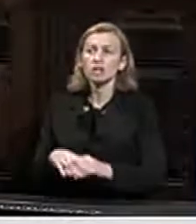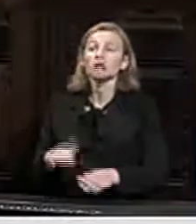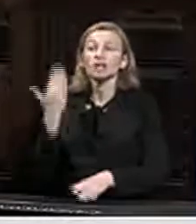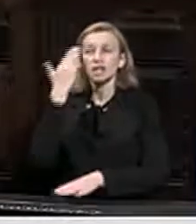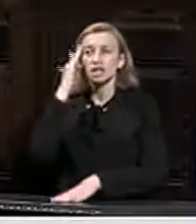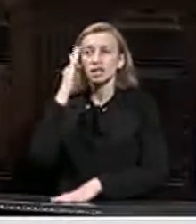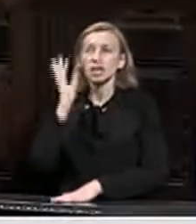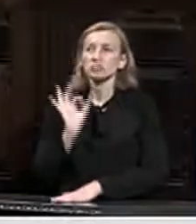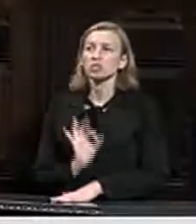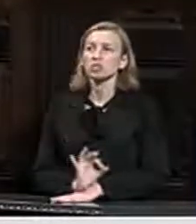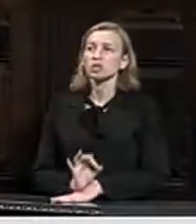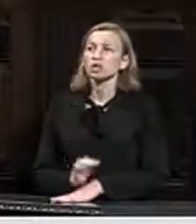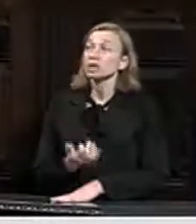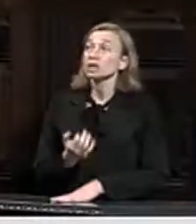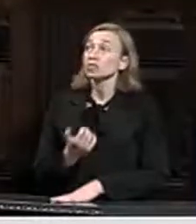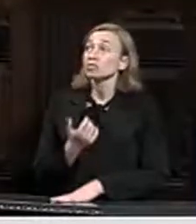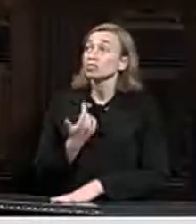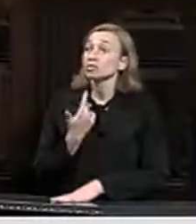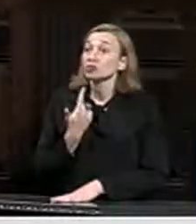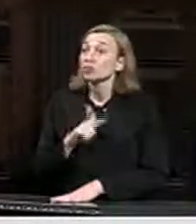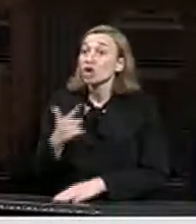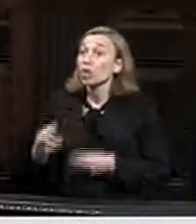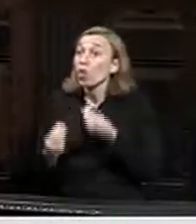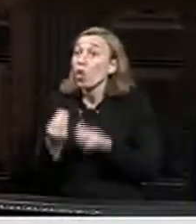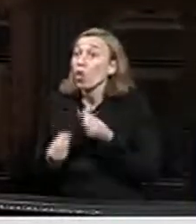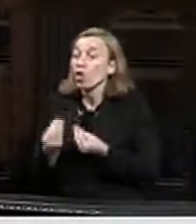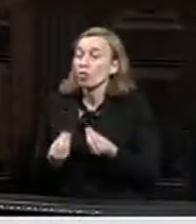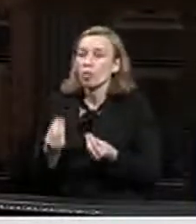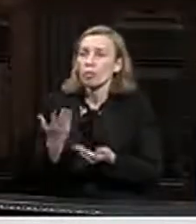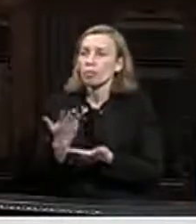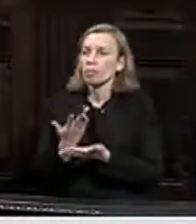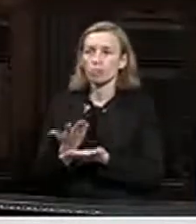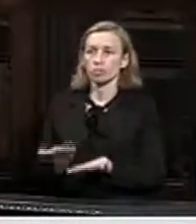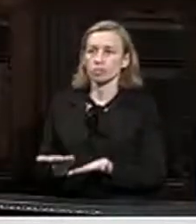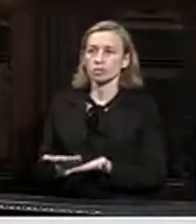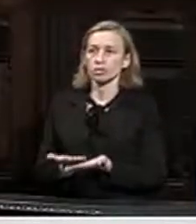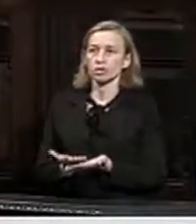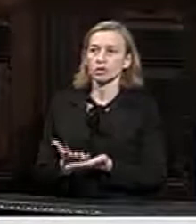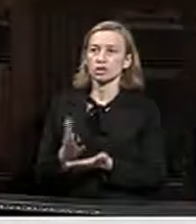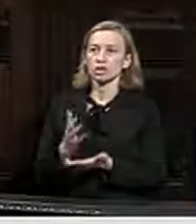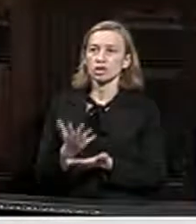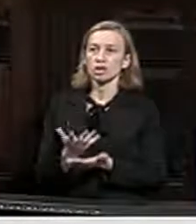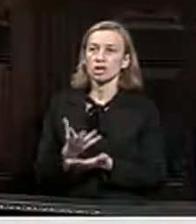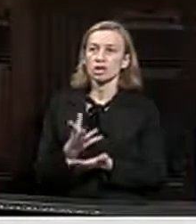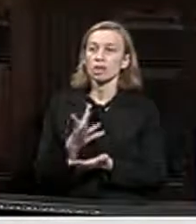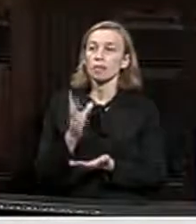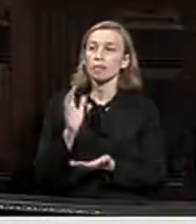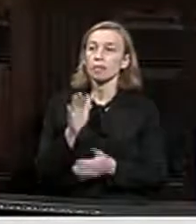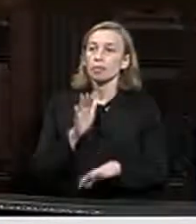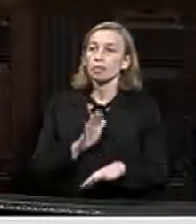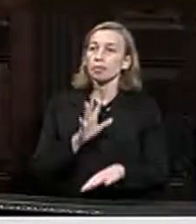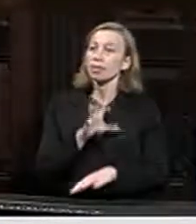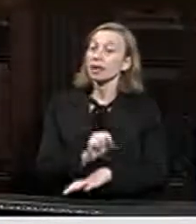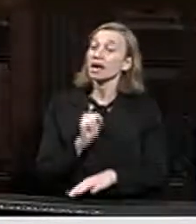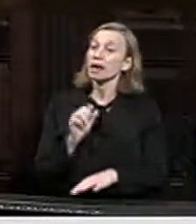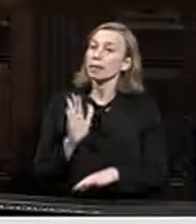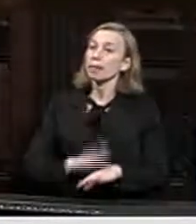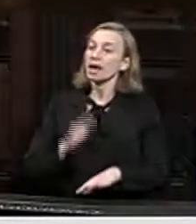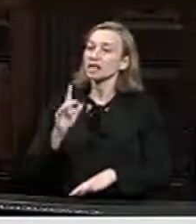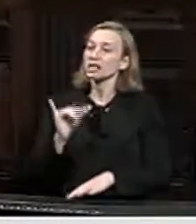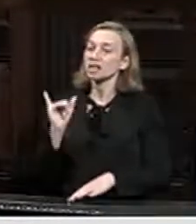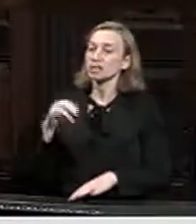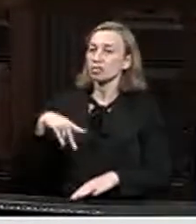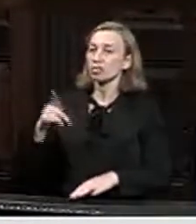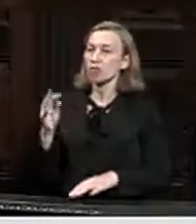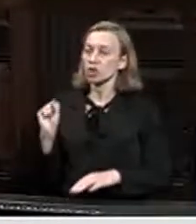que não é mais possível recolher tributos do cidadão num momento de crise, achando que isso